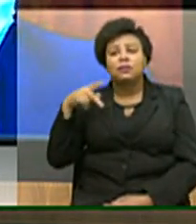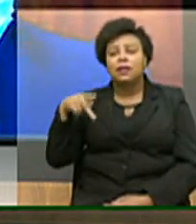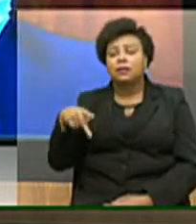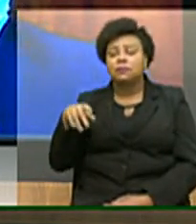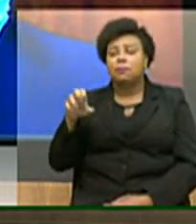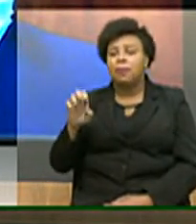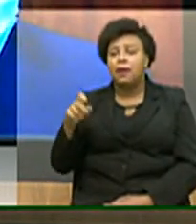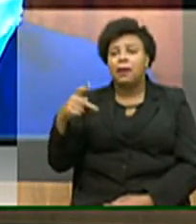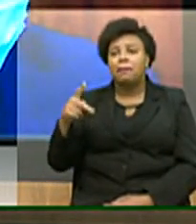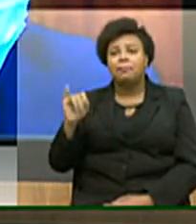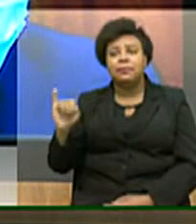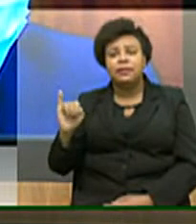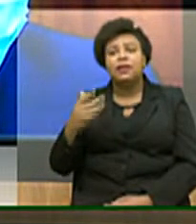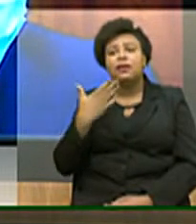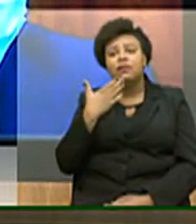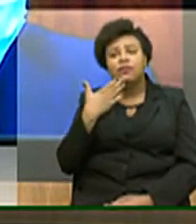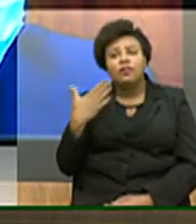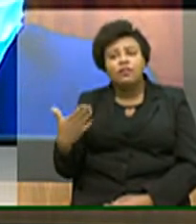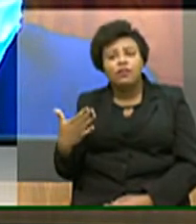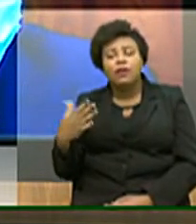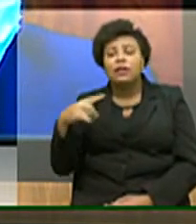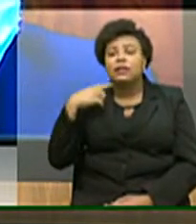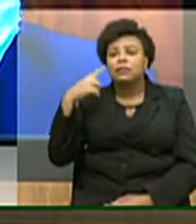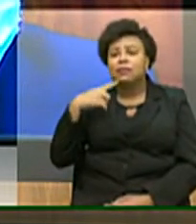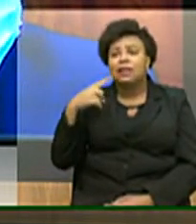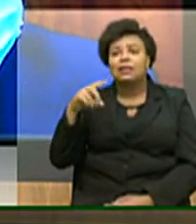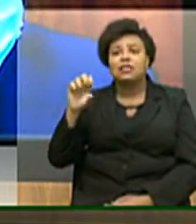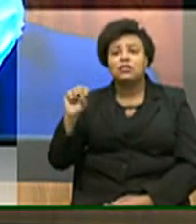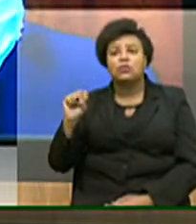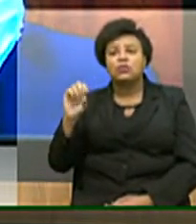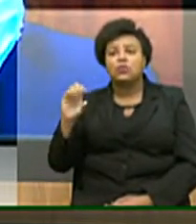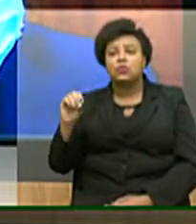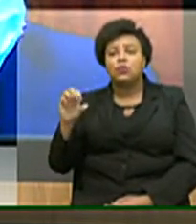Vargas. Favorável. Deputada Sofia Cavedon.